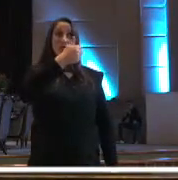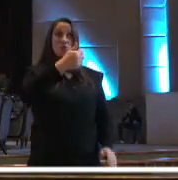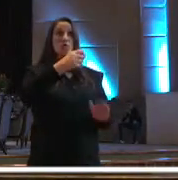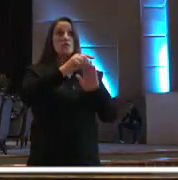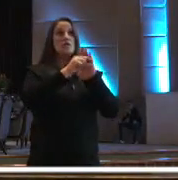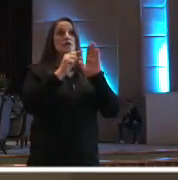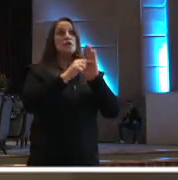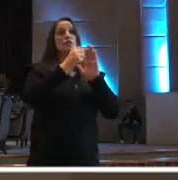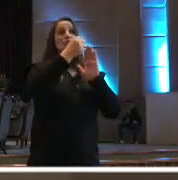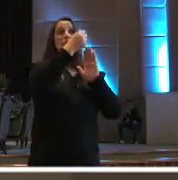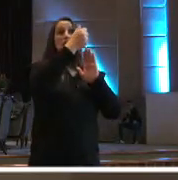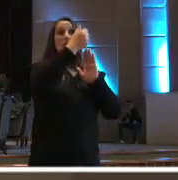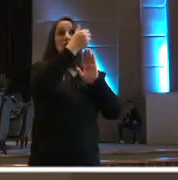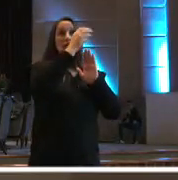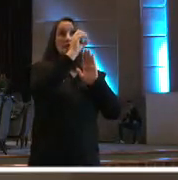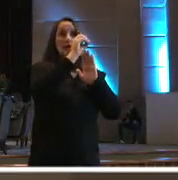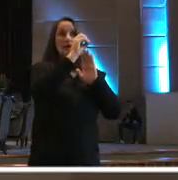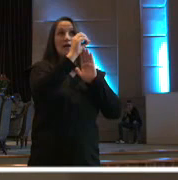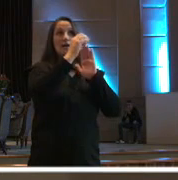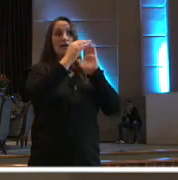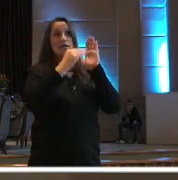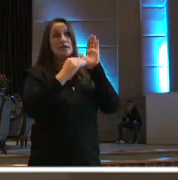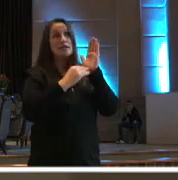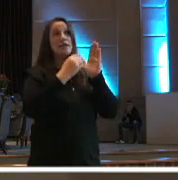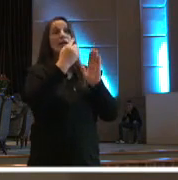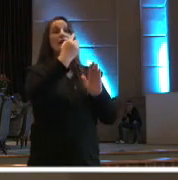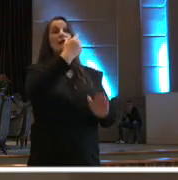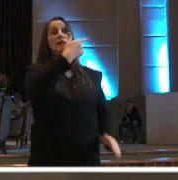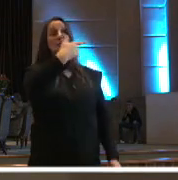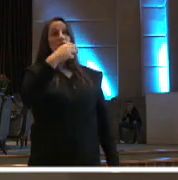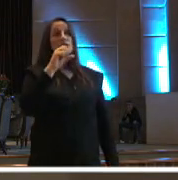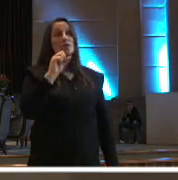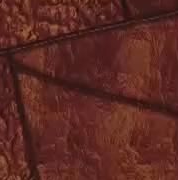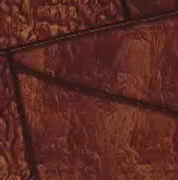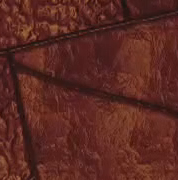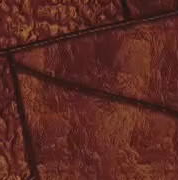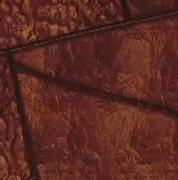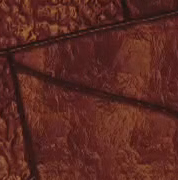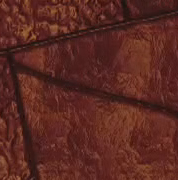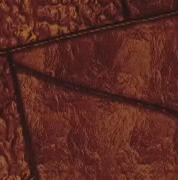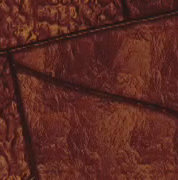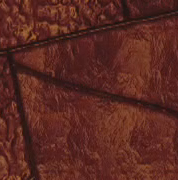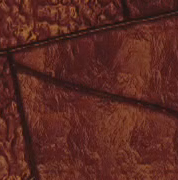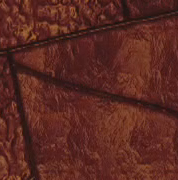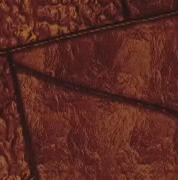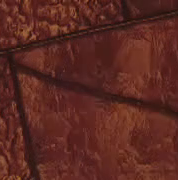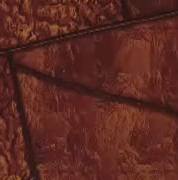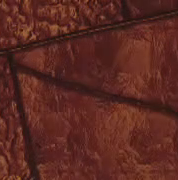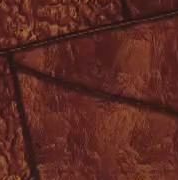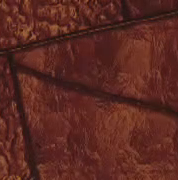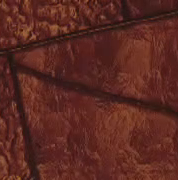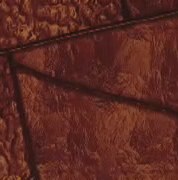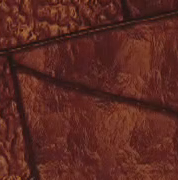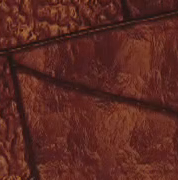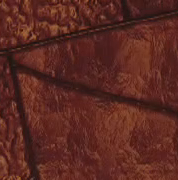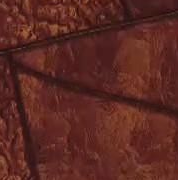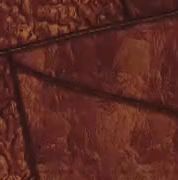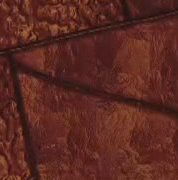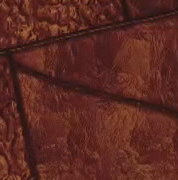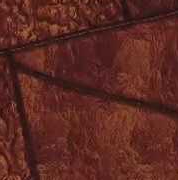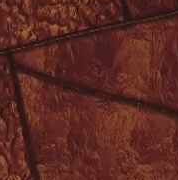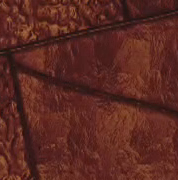12, outra vez a Bíblia vai falar do medo de Davi. Naquele dia Davi se levantou e fugiu de Saul e